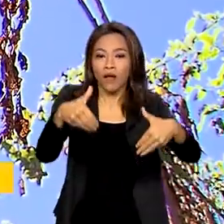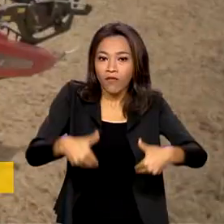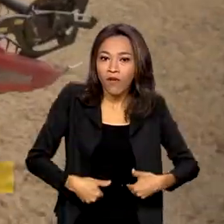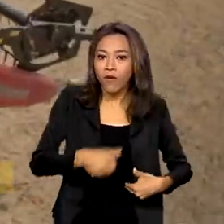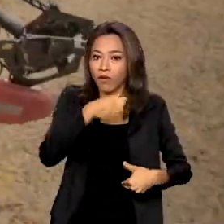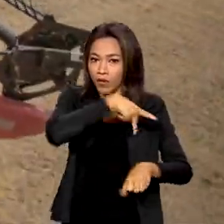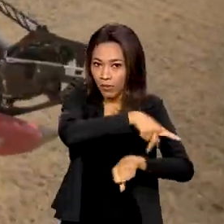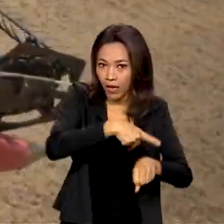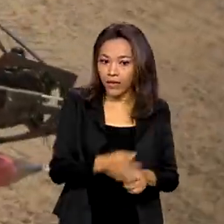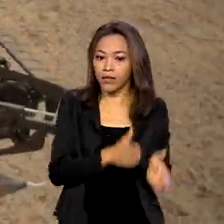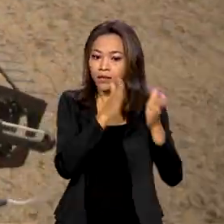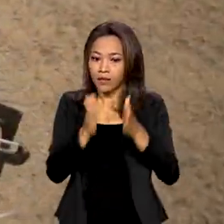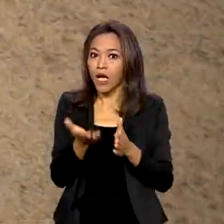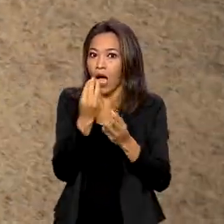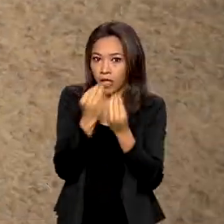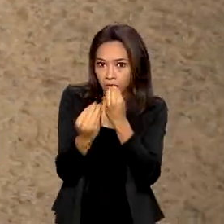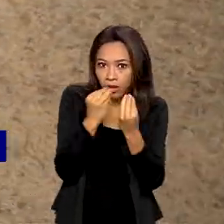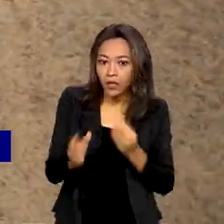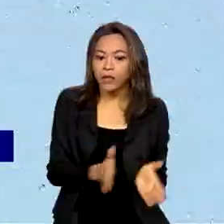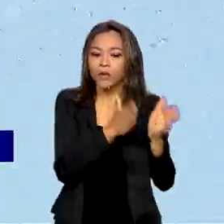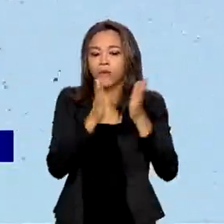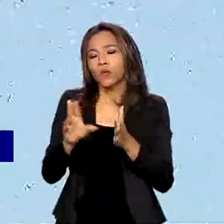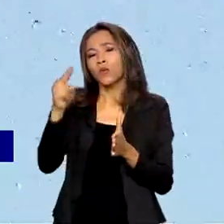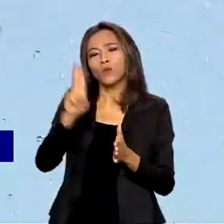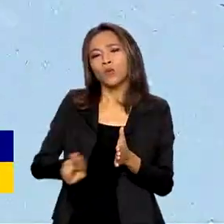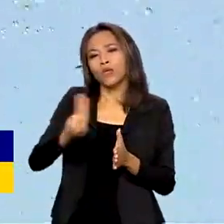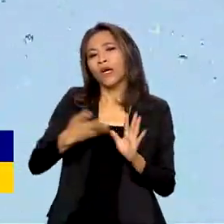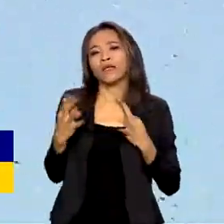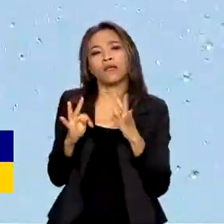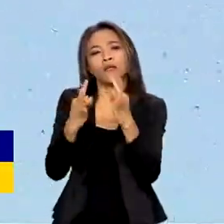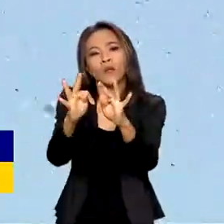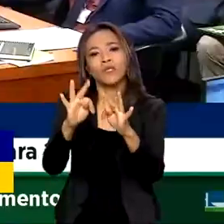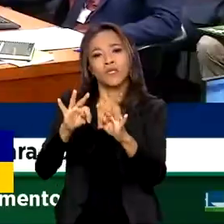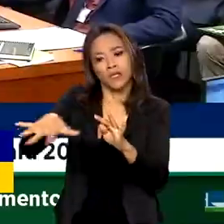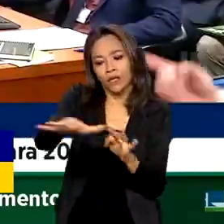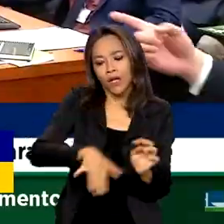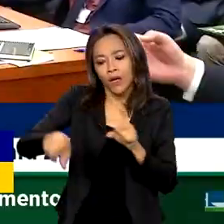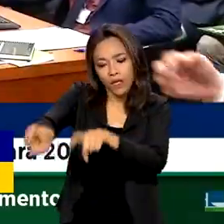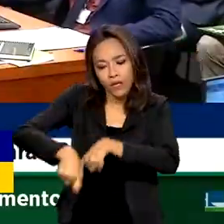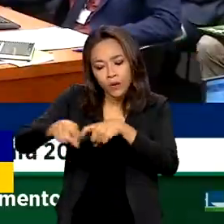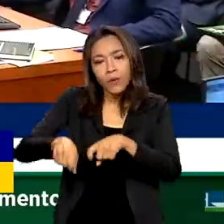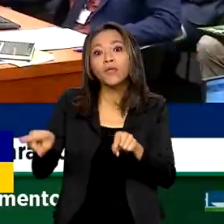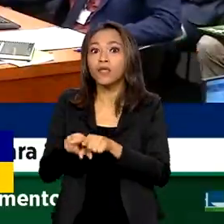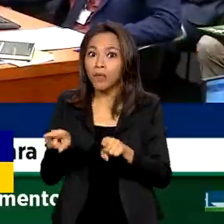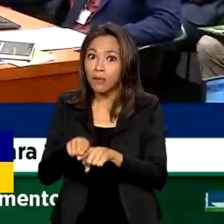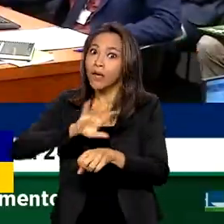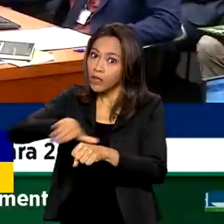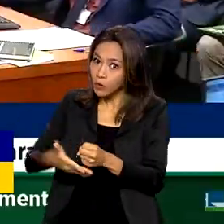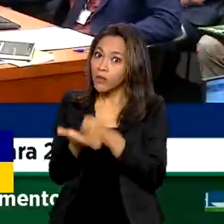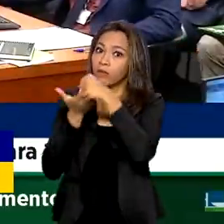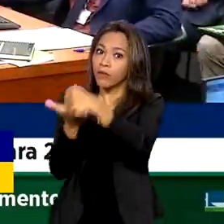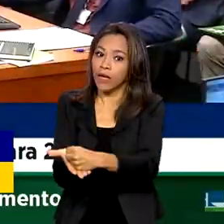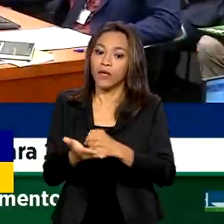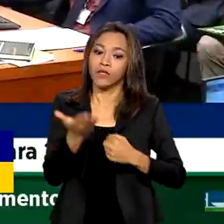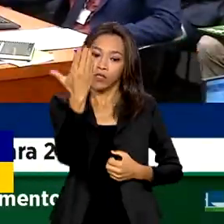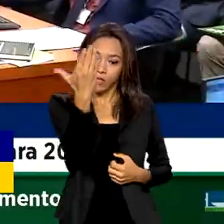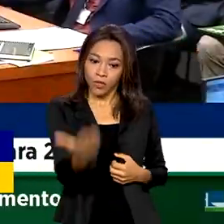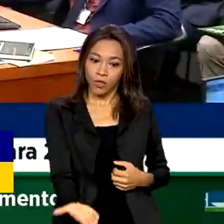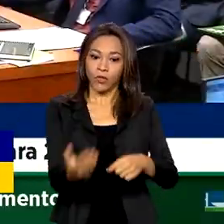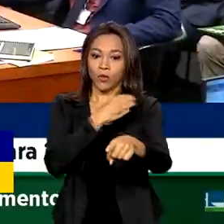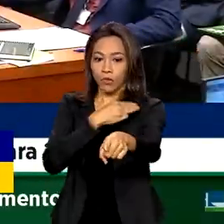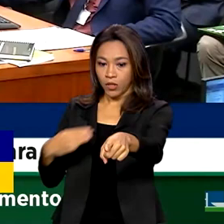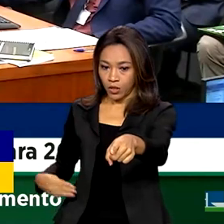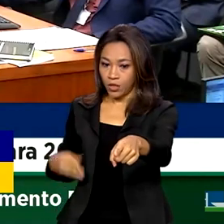alimentos, modernizar a agricultura e torná-la mais sustentável. Aos parlamentares, o ministro do Desenvolvimento